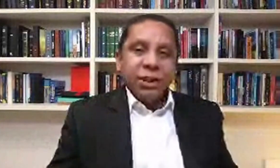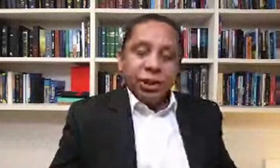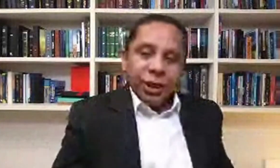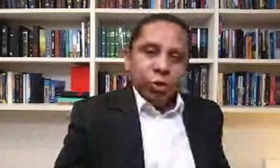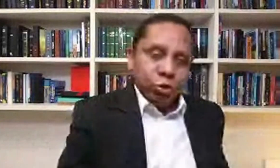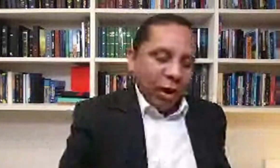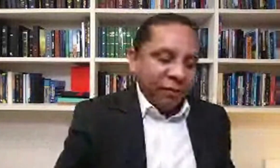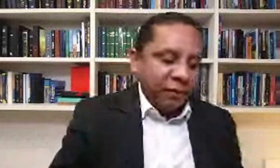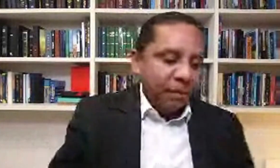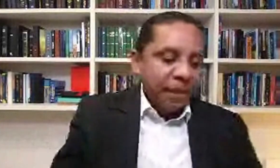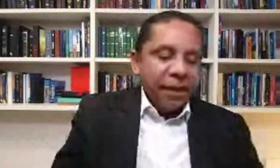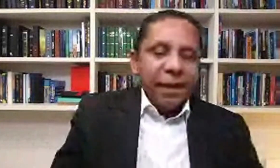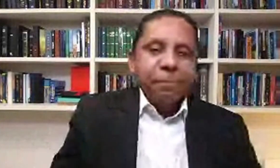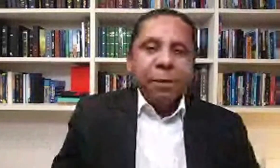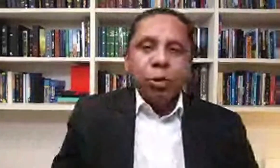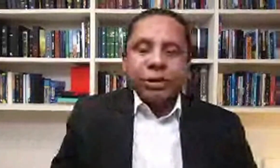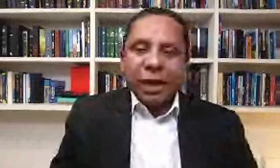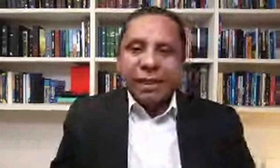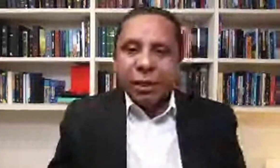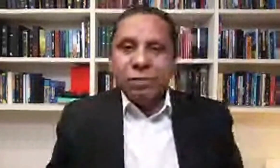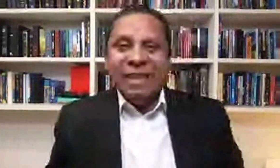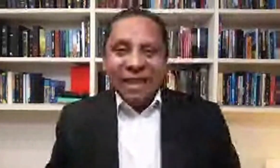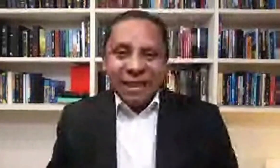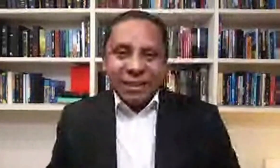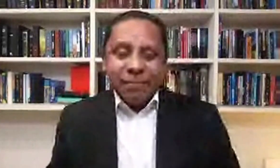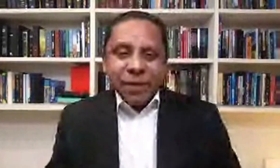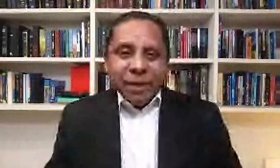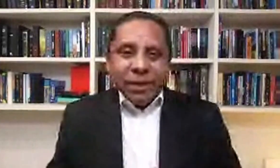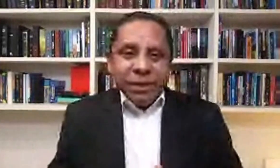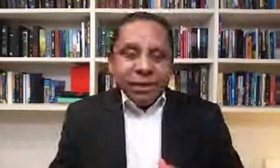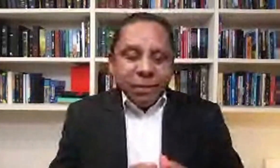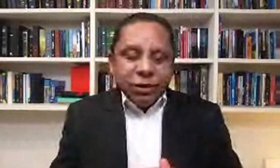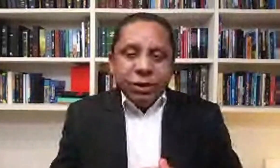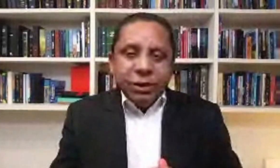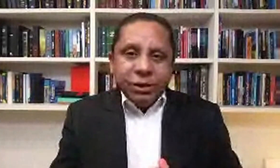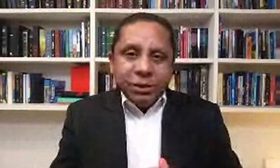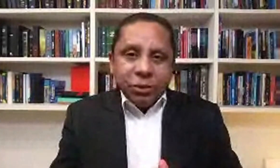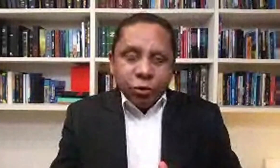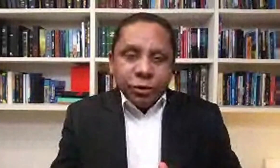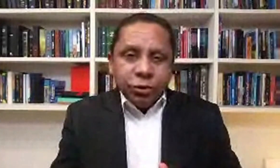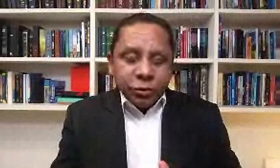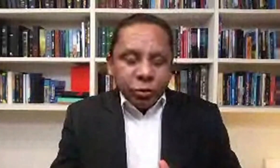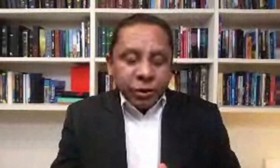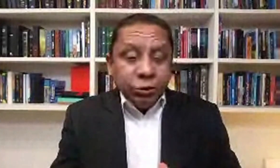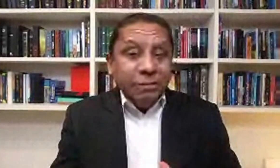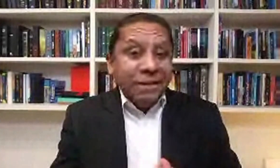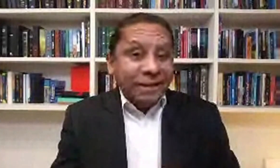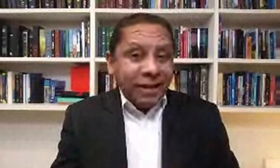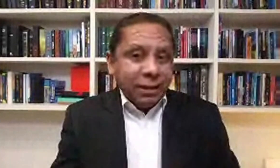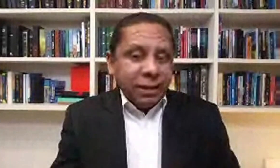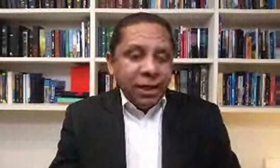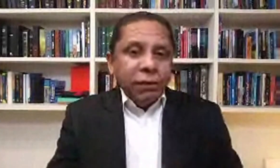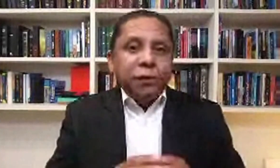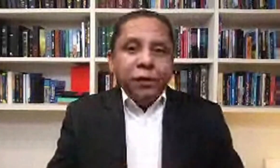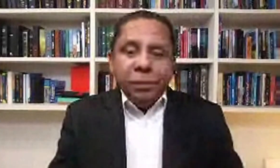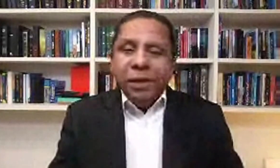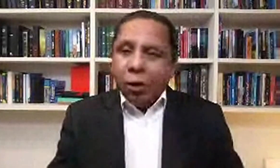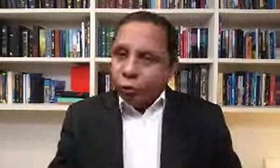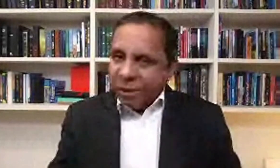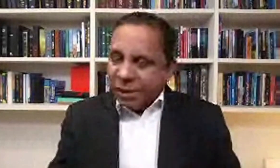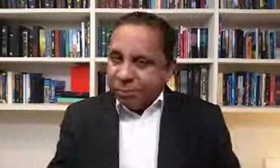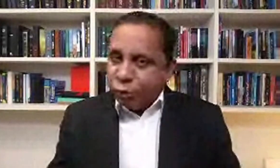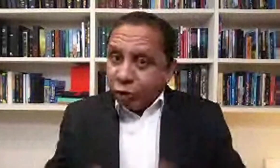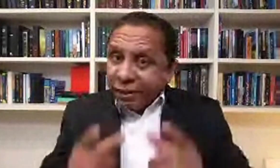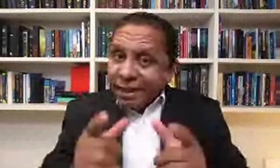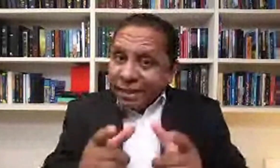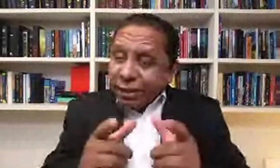mirra, cheiro suave. É para mostrar que era uma igreja que se mantinha, conseguiu se manter firme